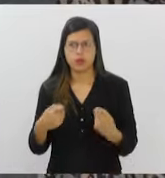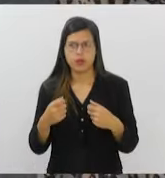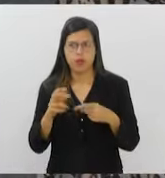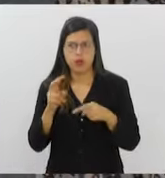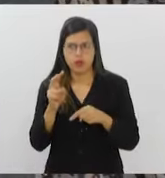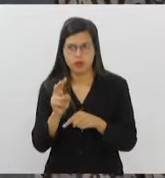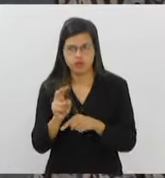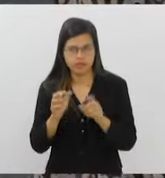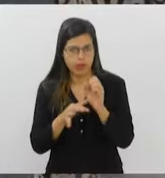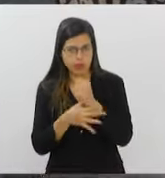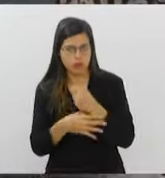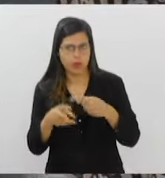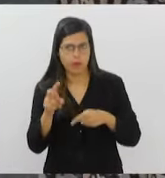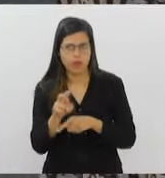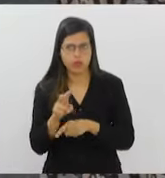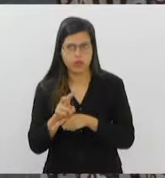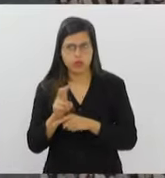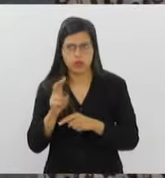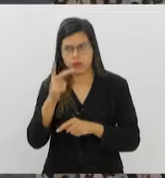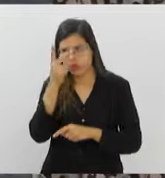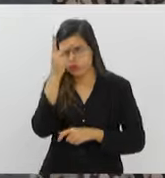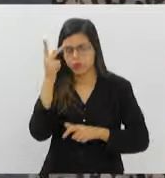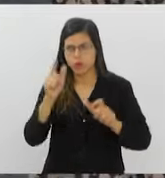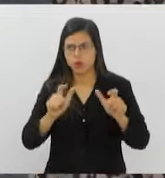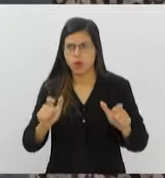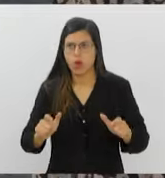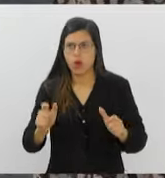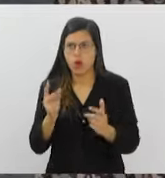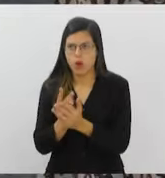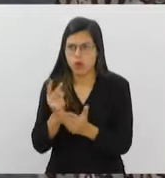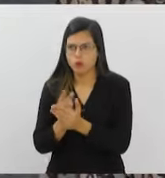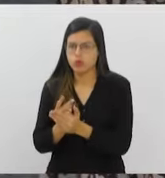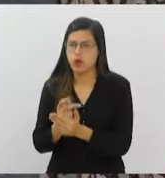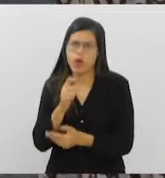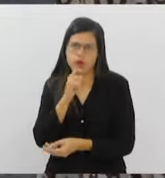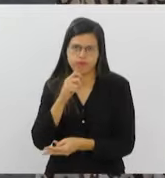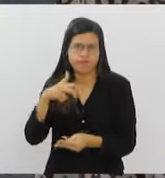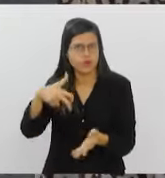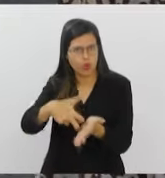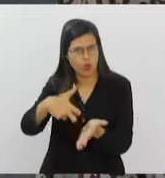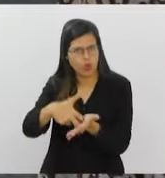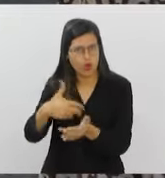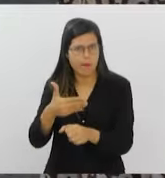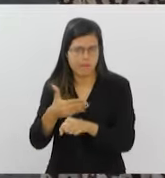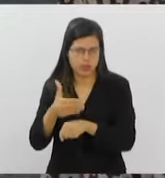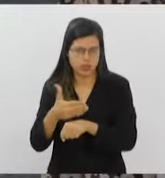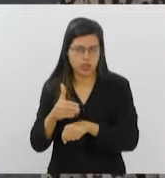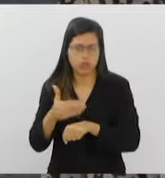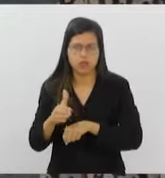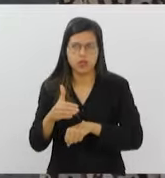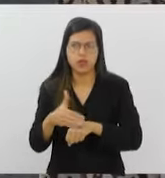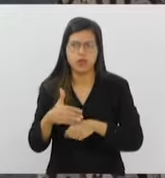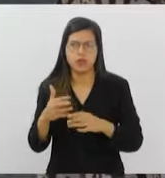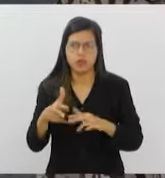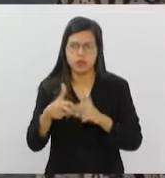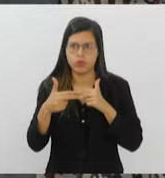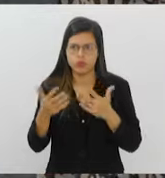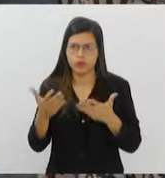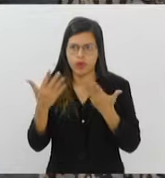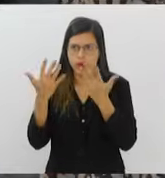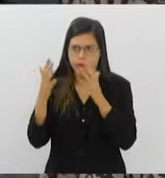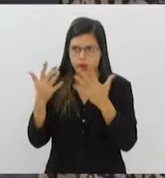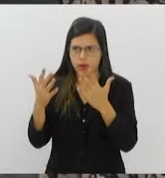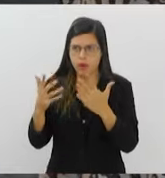das cidadãs e dos cidadãos. Para concluir, eles continuam ainda praticando torturas. Nesse sentido, queria parabenizar